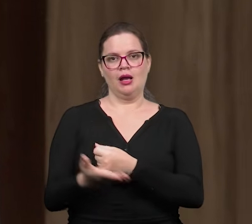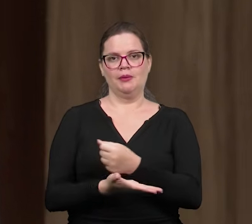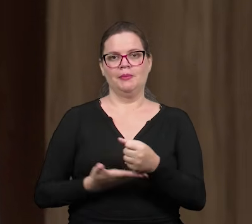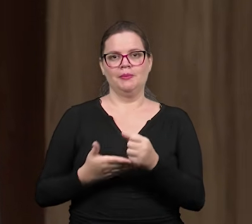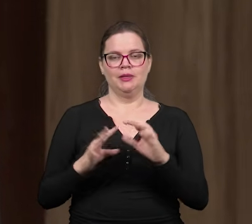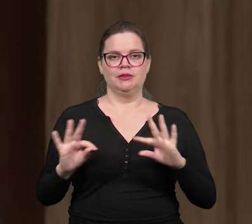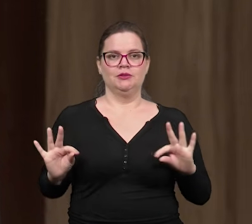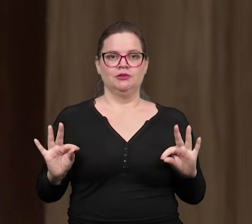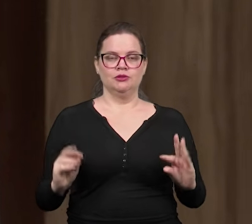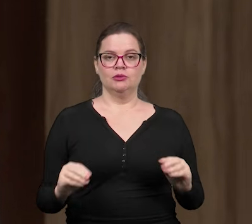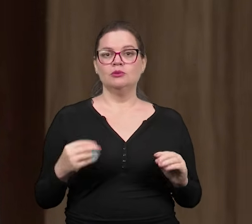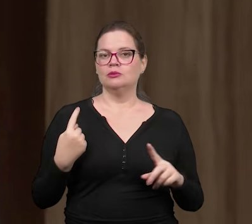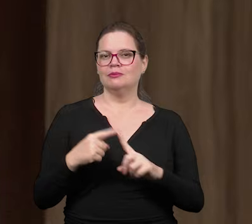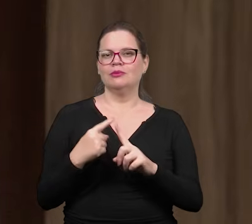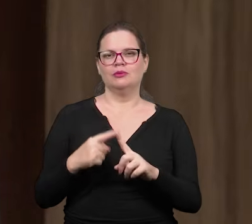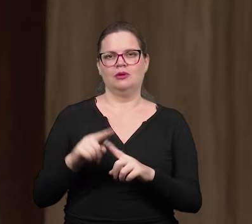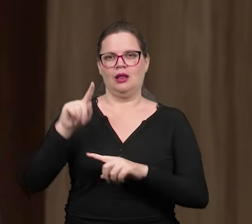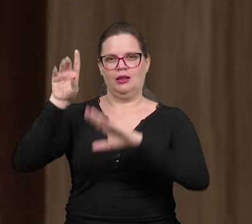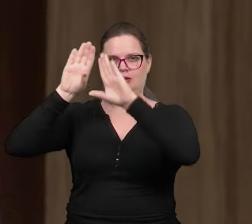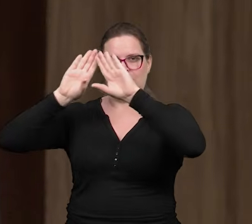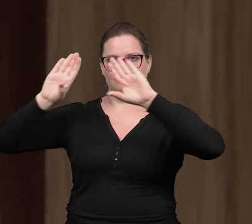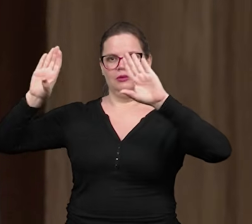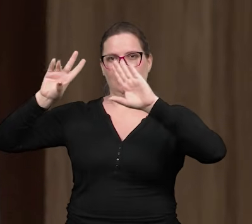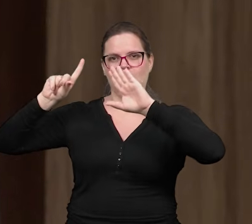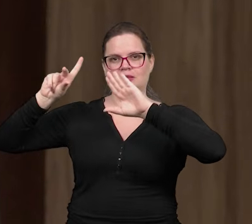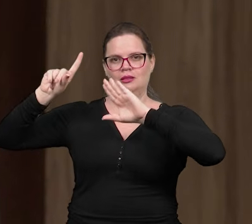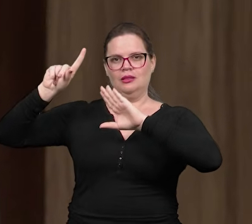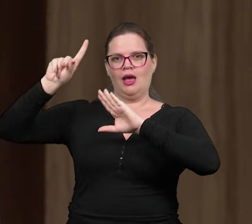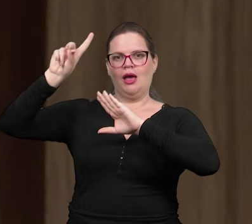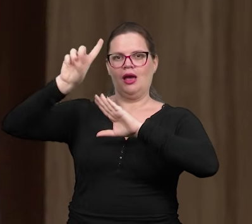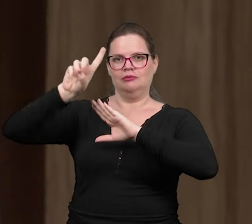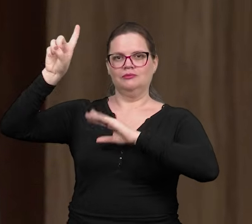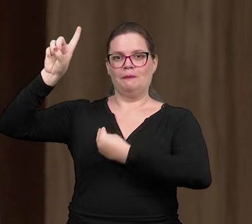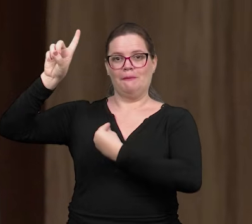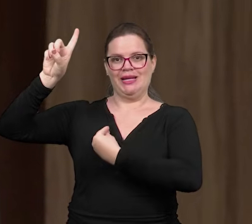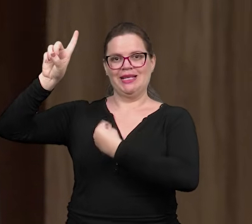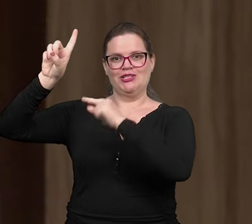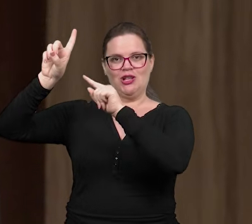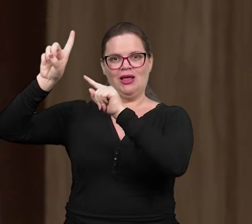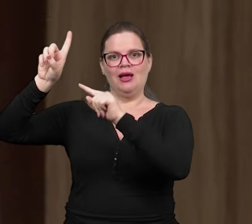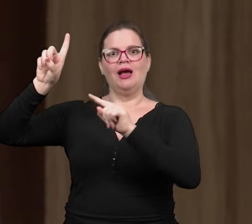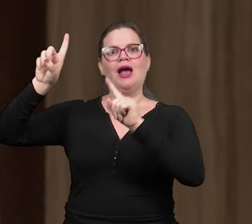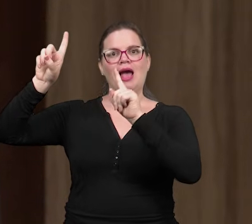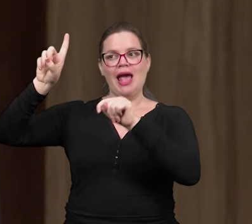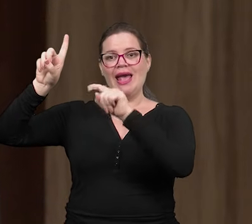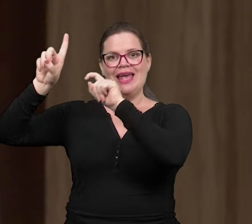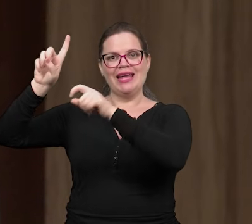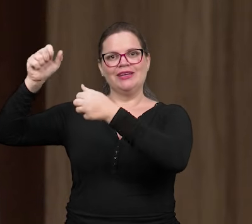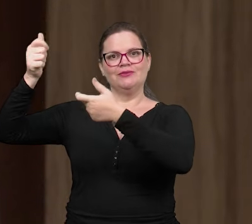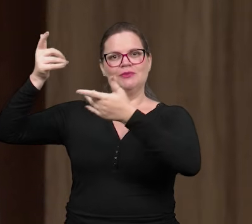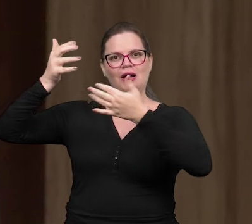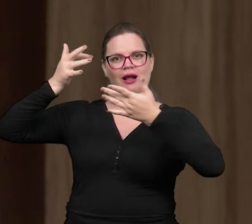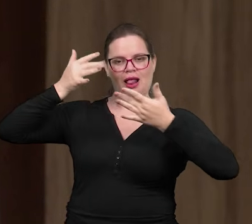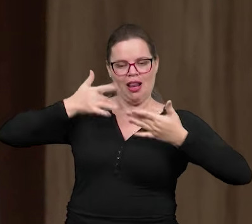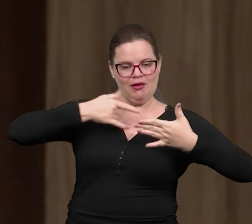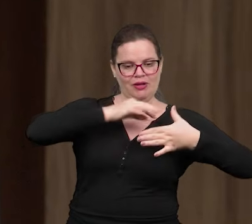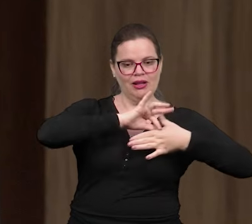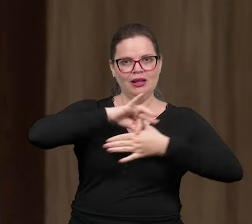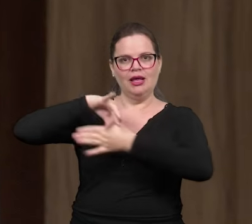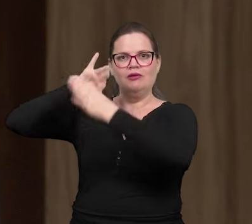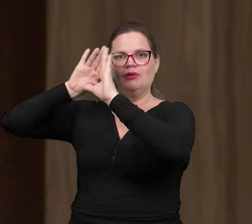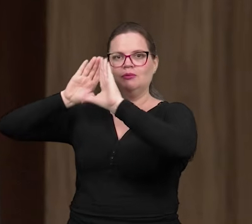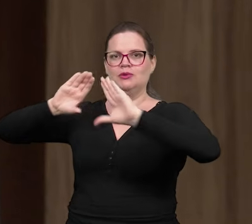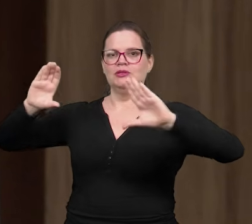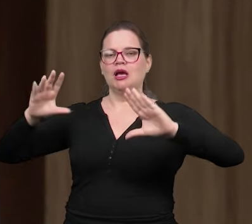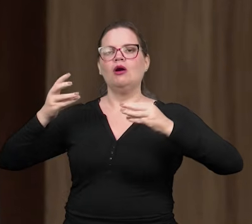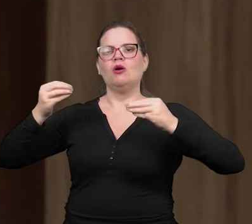a mesma eternidade que Ele possui é a eternidade que Ele nos concede através da